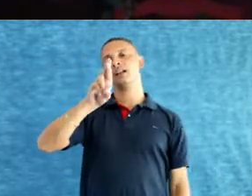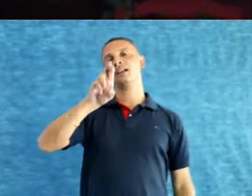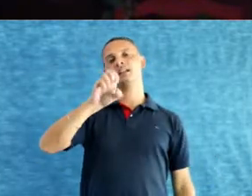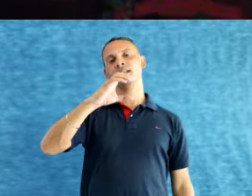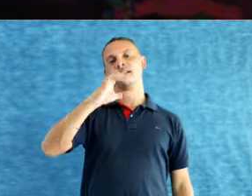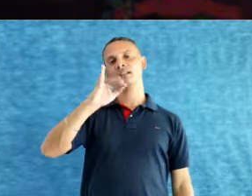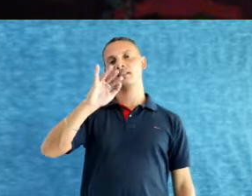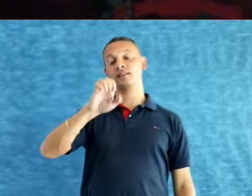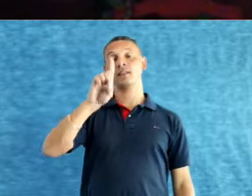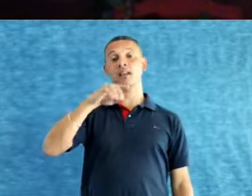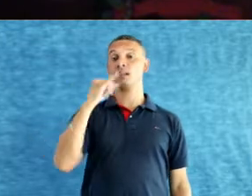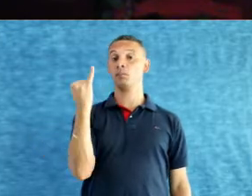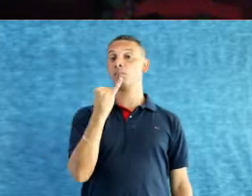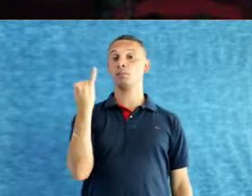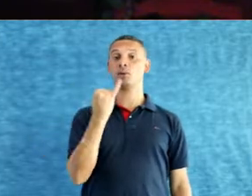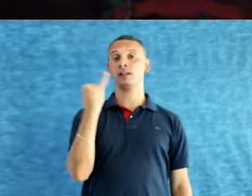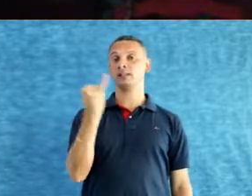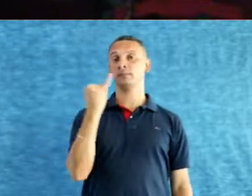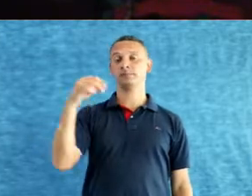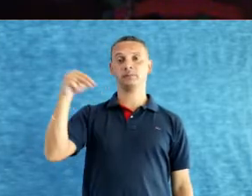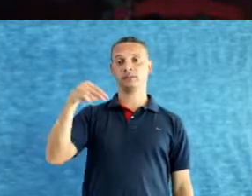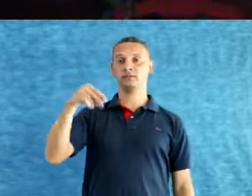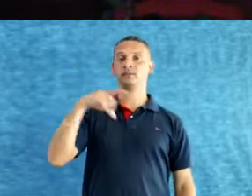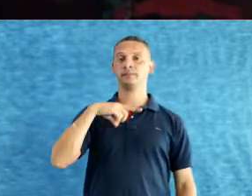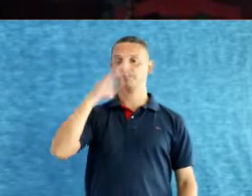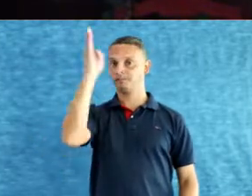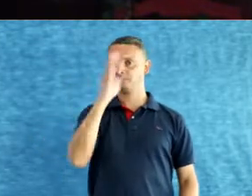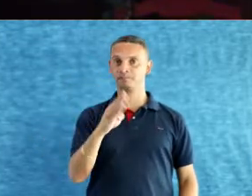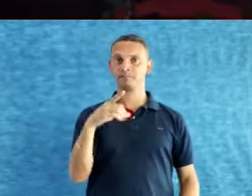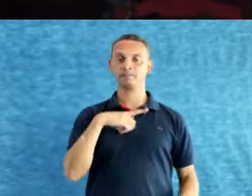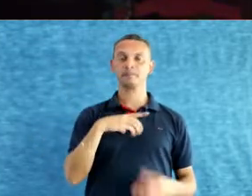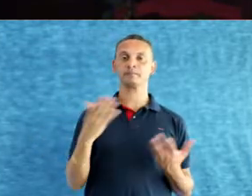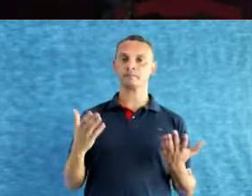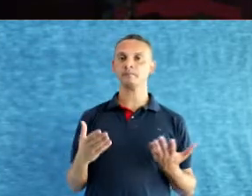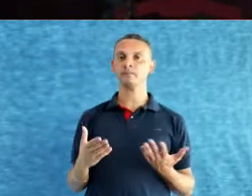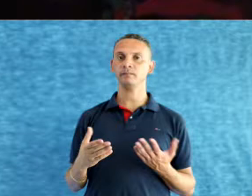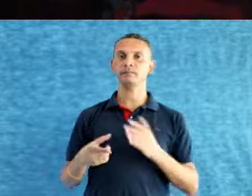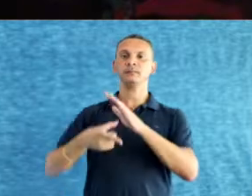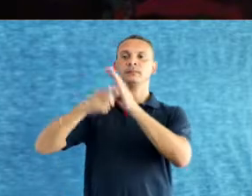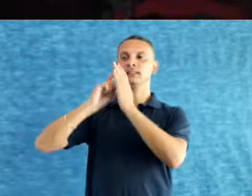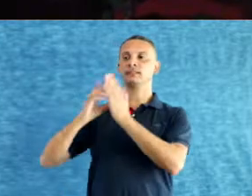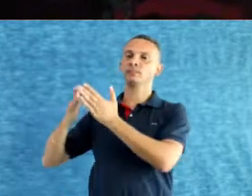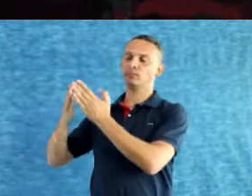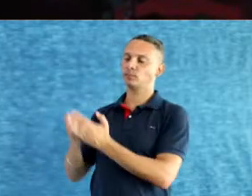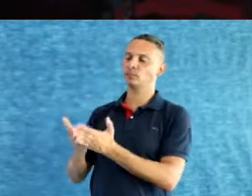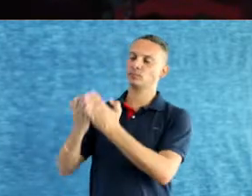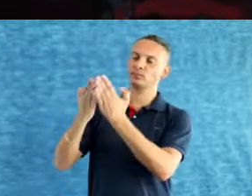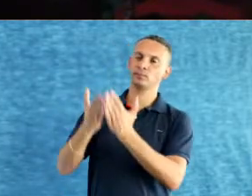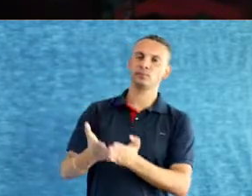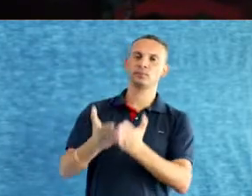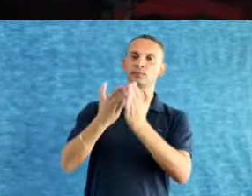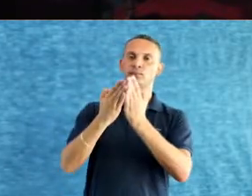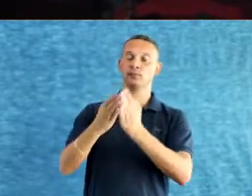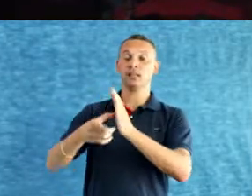né, para mulheres. Ela fala em ideias socialistas, é um socialismo utópico. Sabe? Ela tinha essas